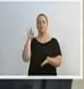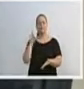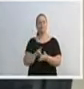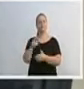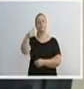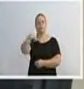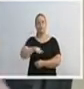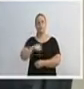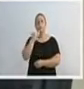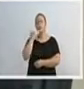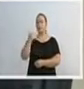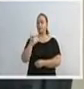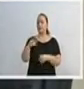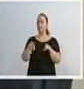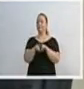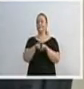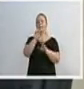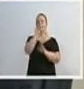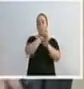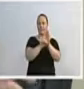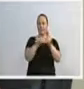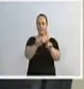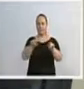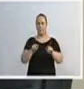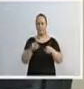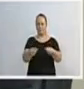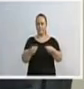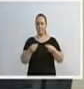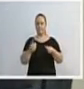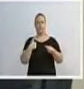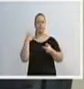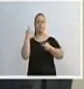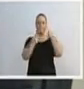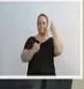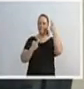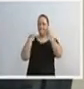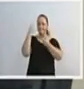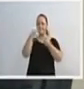vereador Vanderlei, que também recebi o ofício, e extremamente preocupado com relação a essa